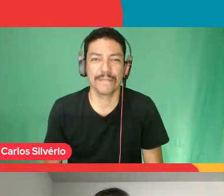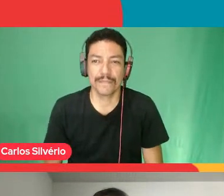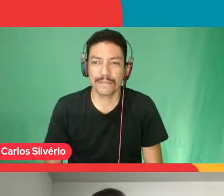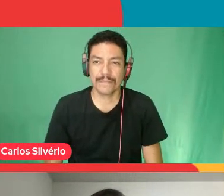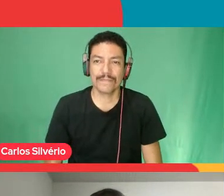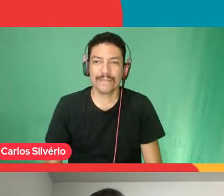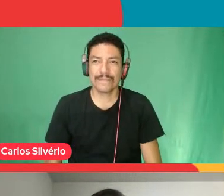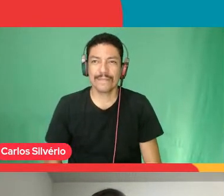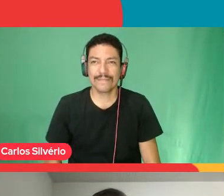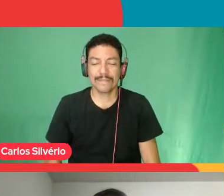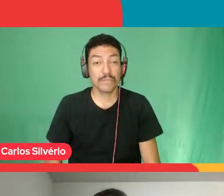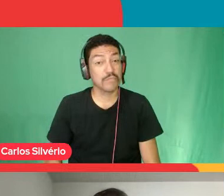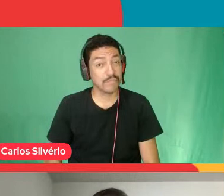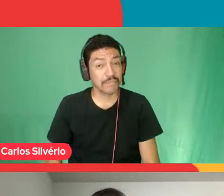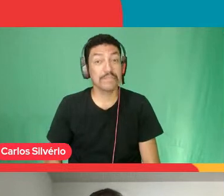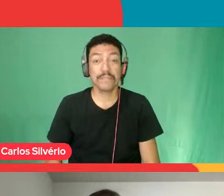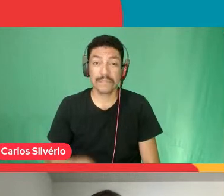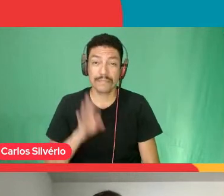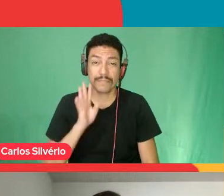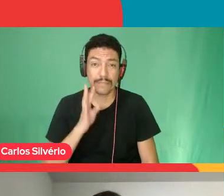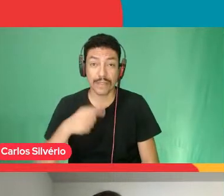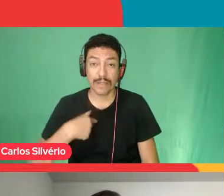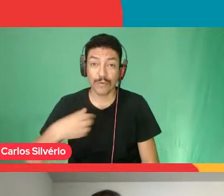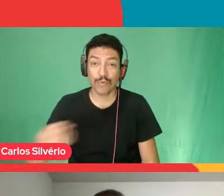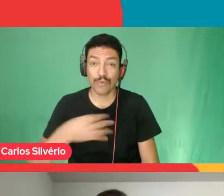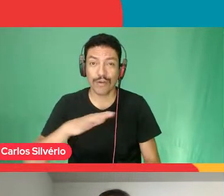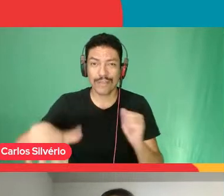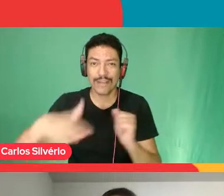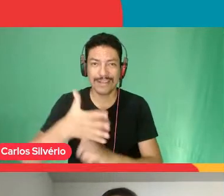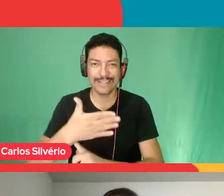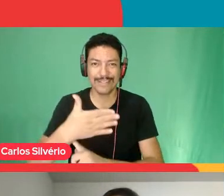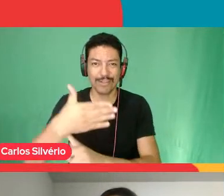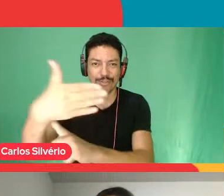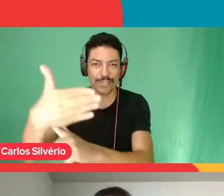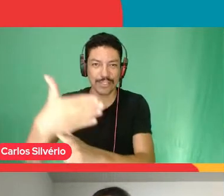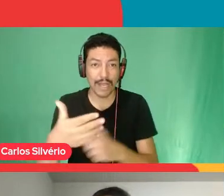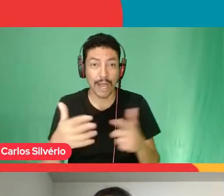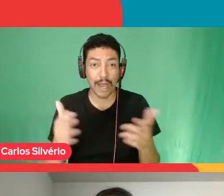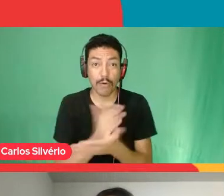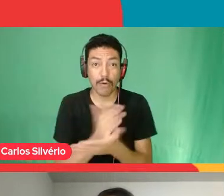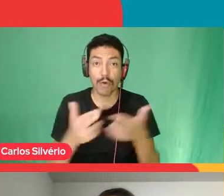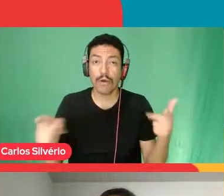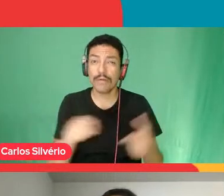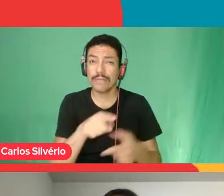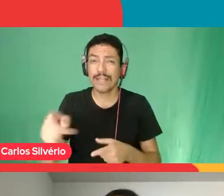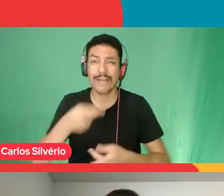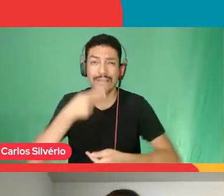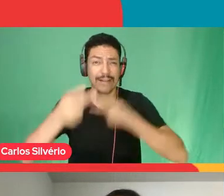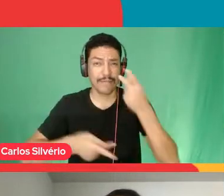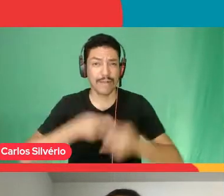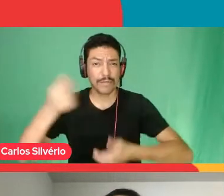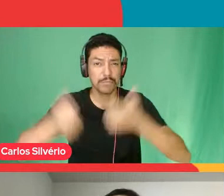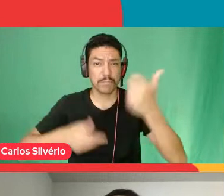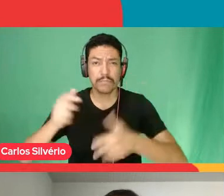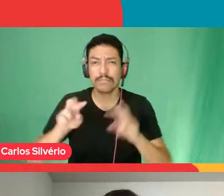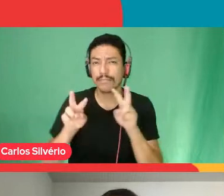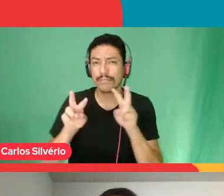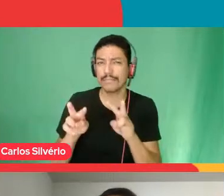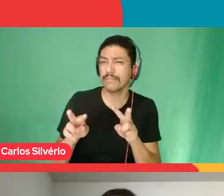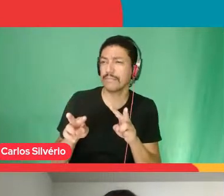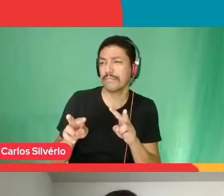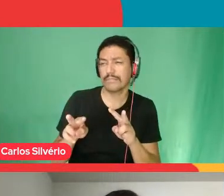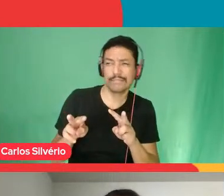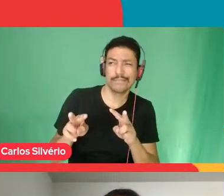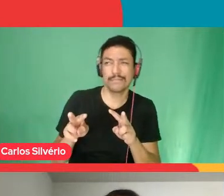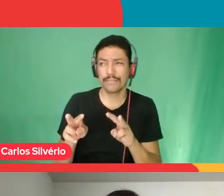Massa. Eu sou bem novata no setor de tecnologia, então muito do que vocês vão trazendo para mim ainda é muita novidade, vou aprendendo muito junto com